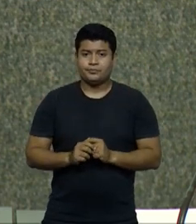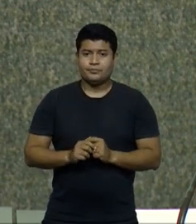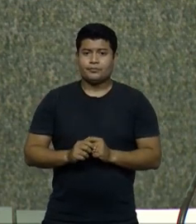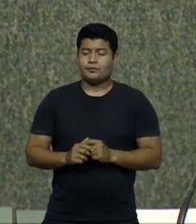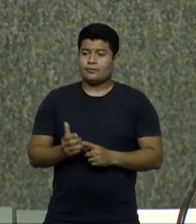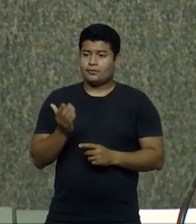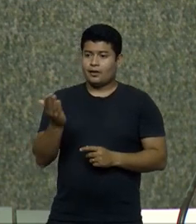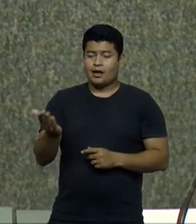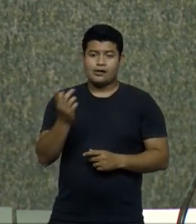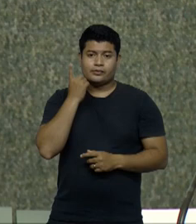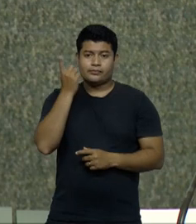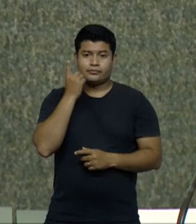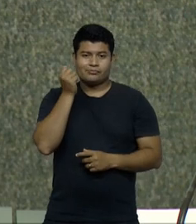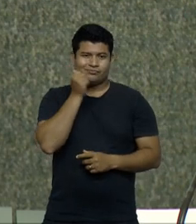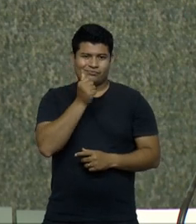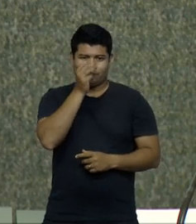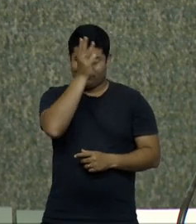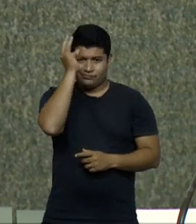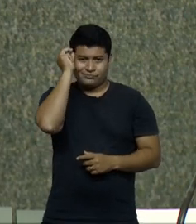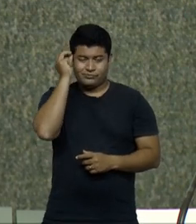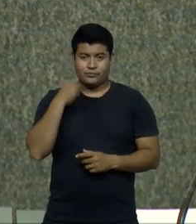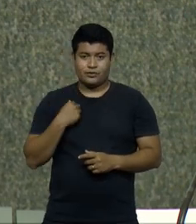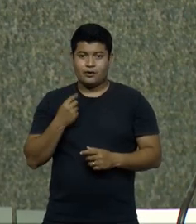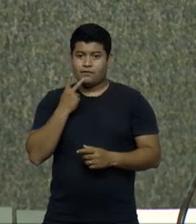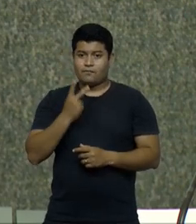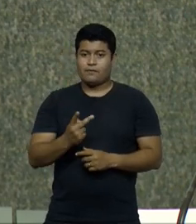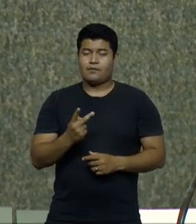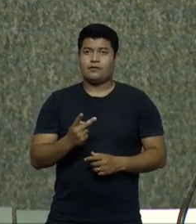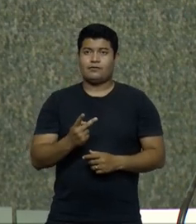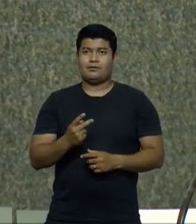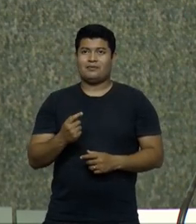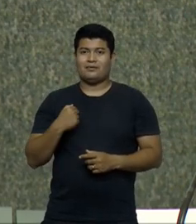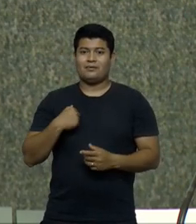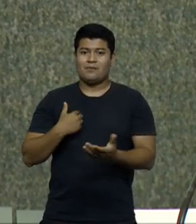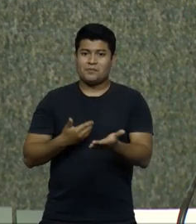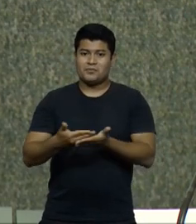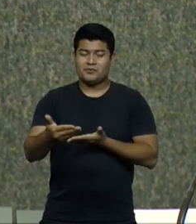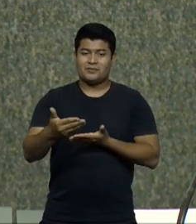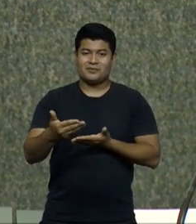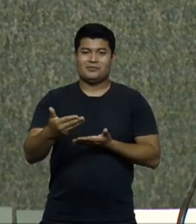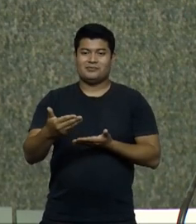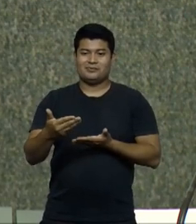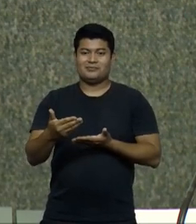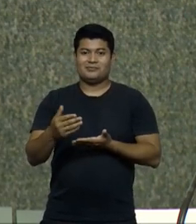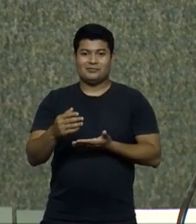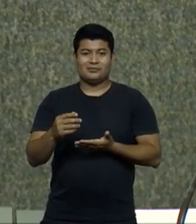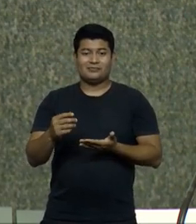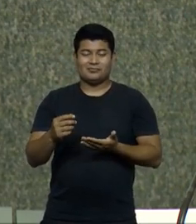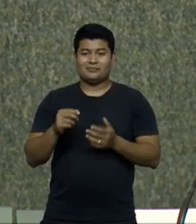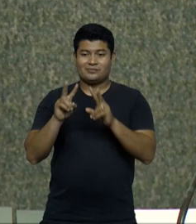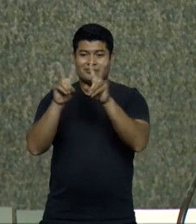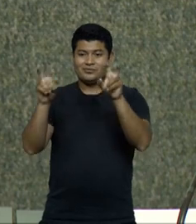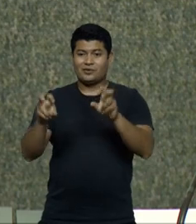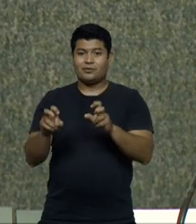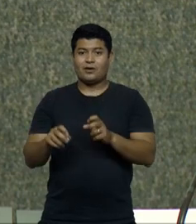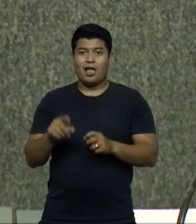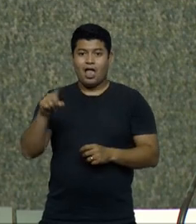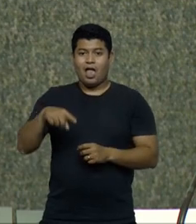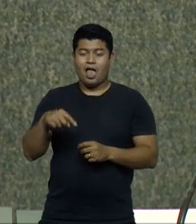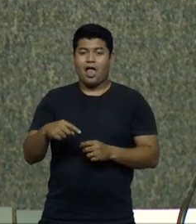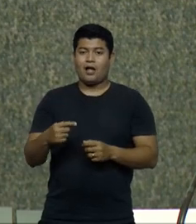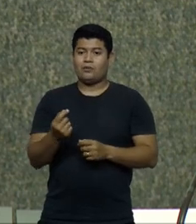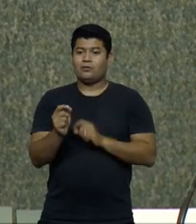deputada carminatti já tirou as palavras da minha boca porque eu ia começar a falando justamente dessa questão de fundo que é o descumprimento